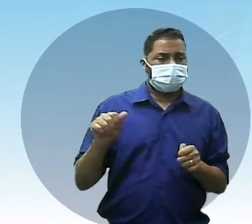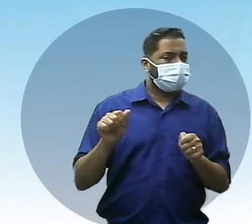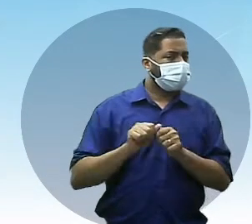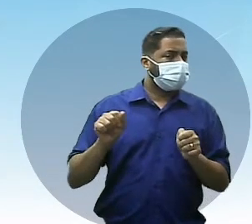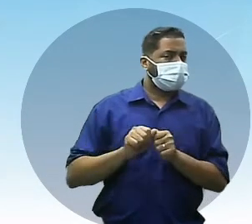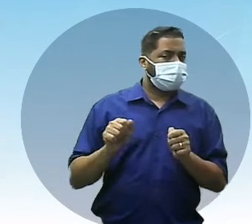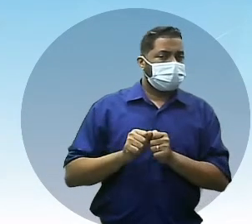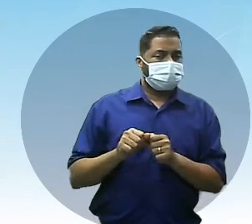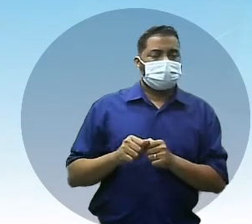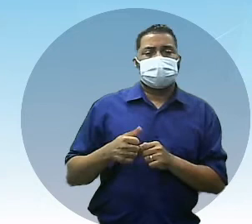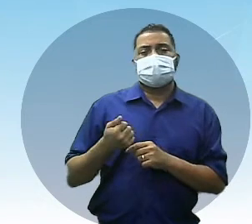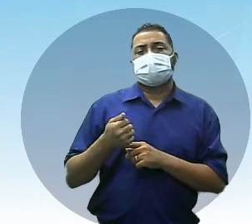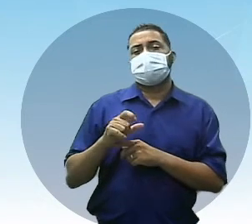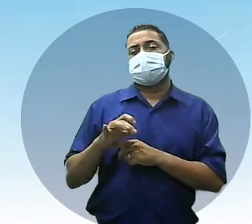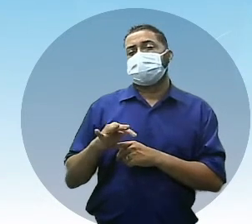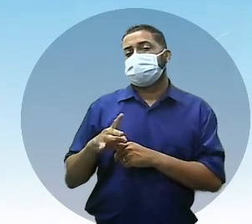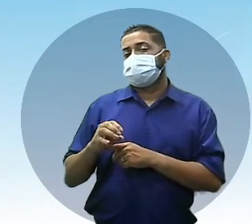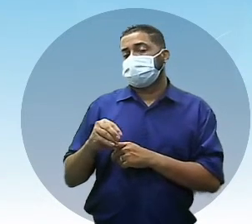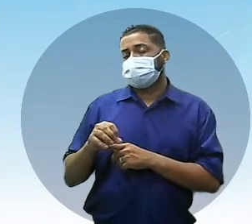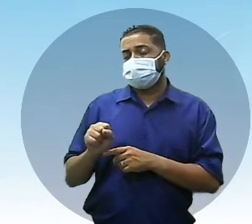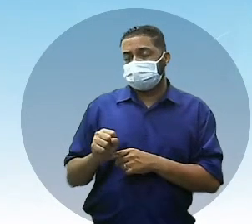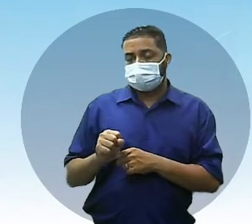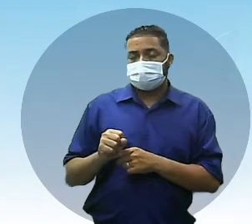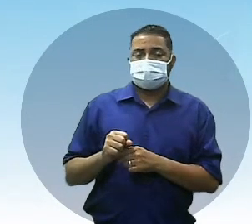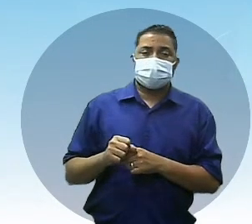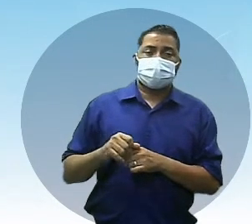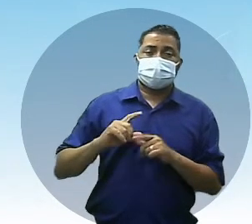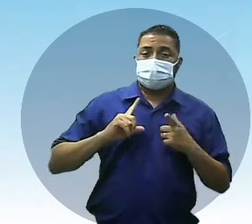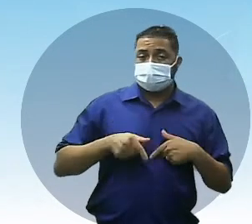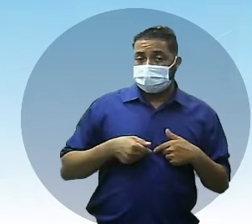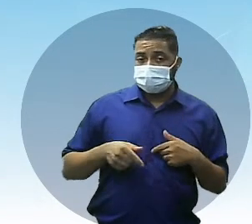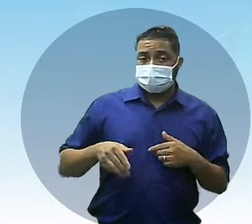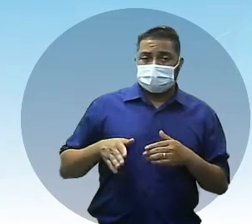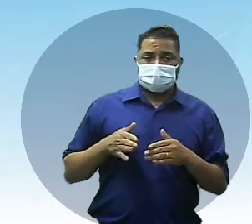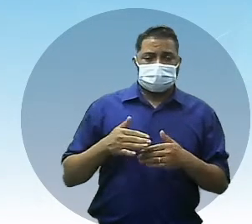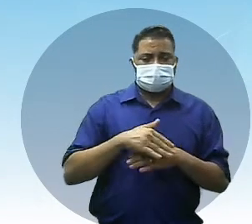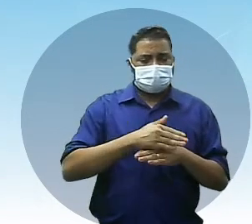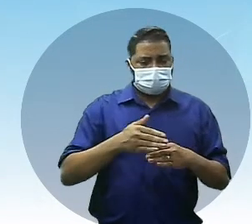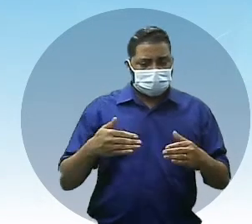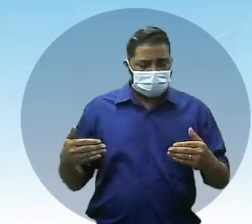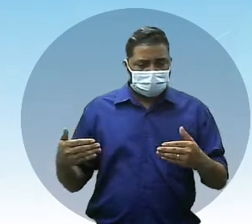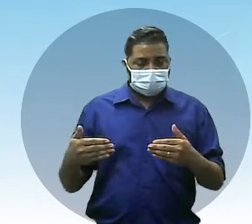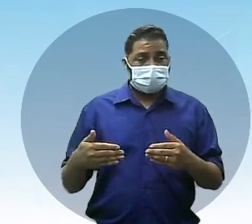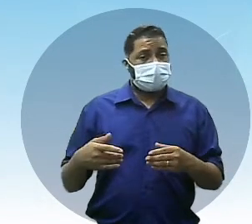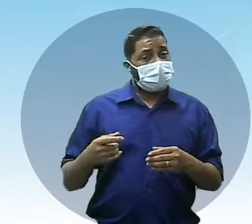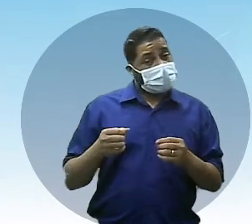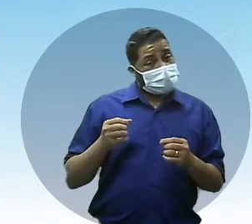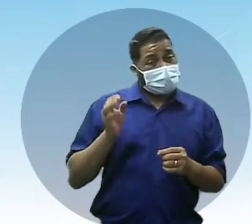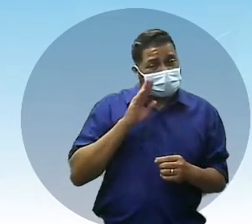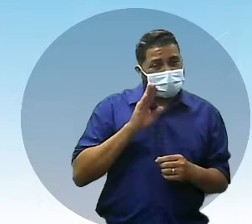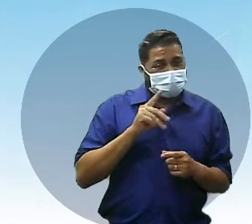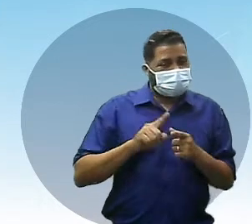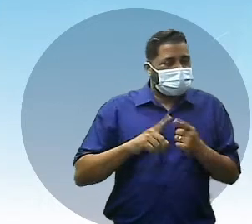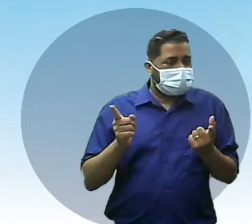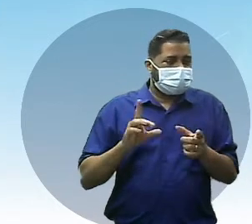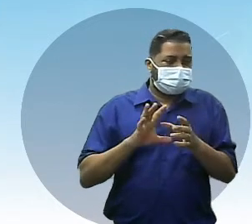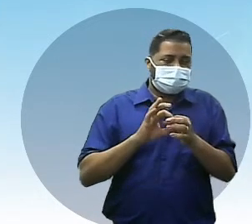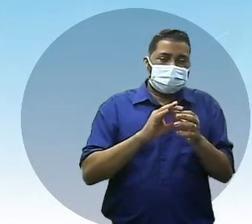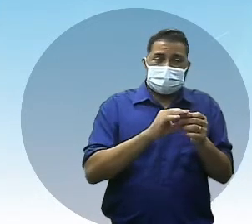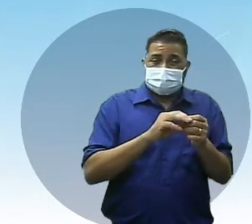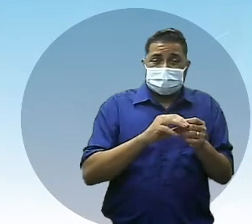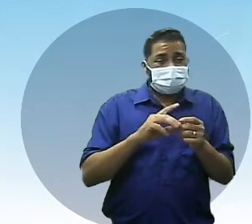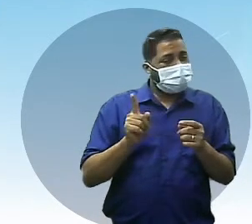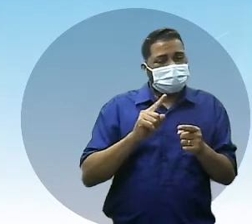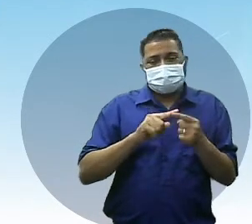dos assentamentos judeus nas regiões de fronteira? Bacana, faz parte do contexto, mas não é